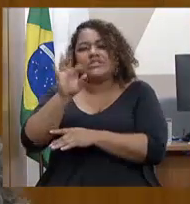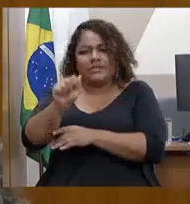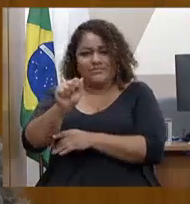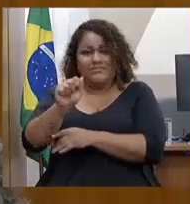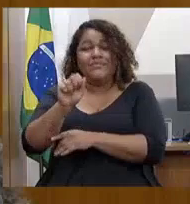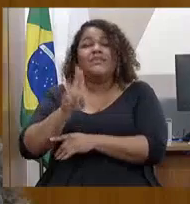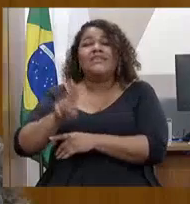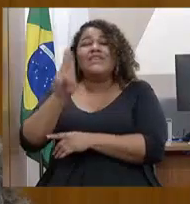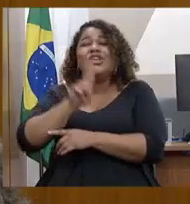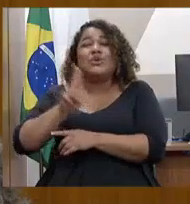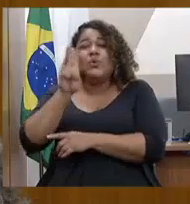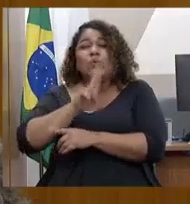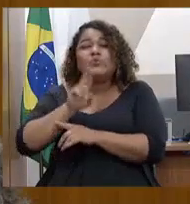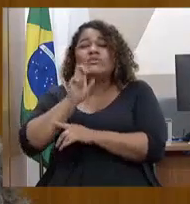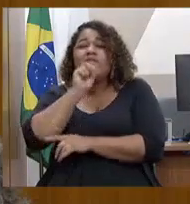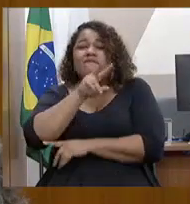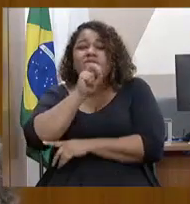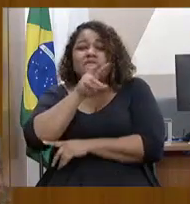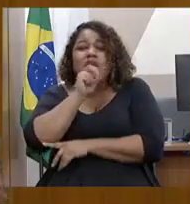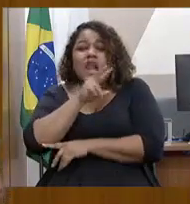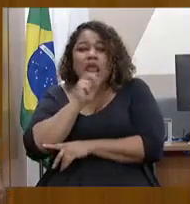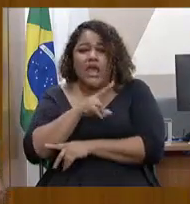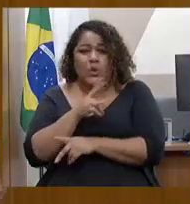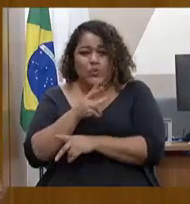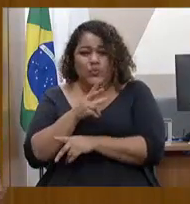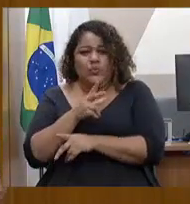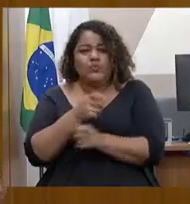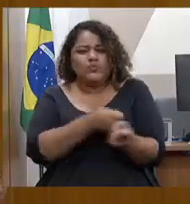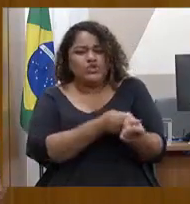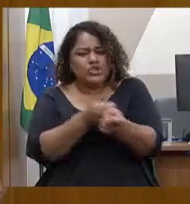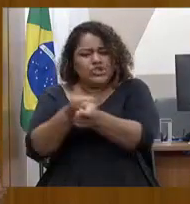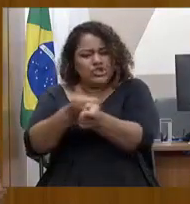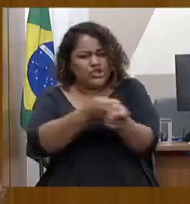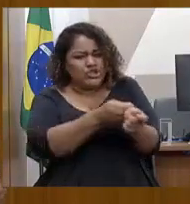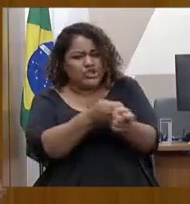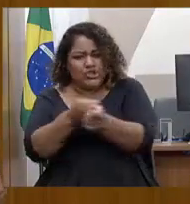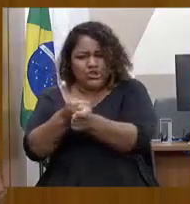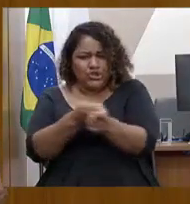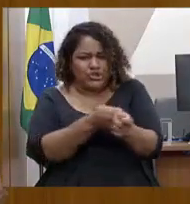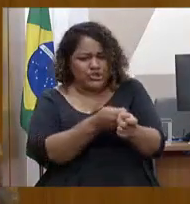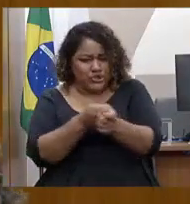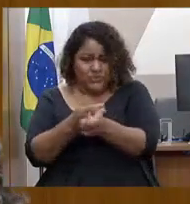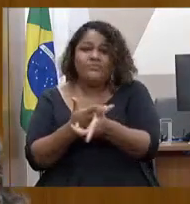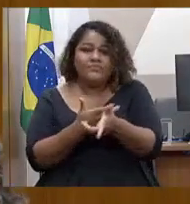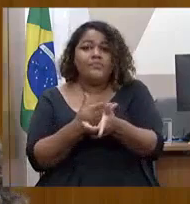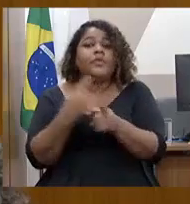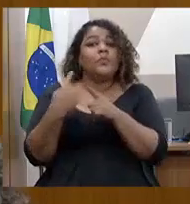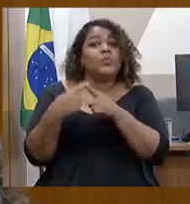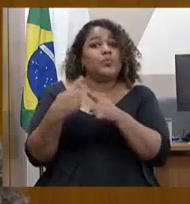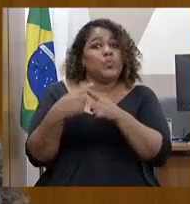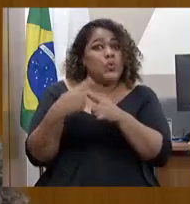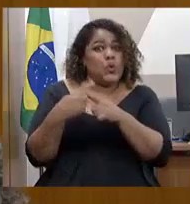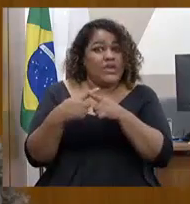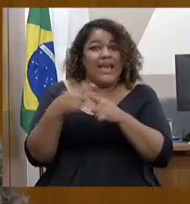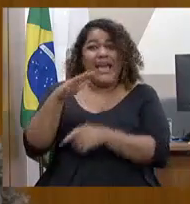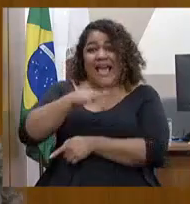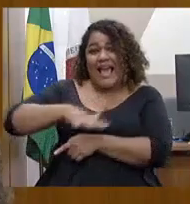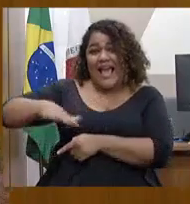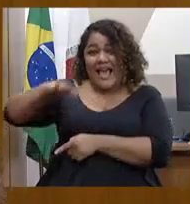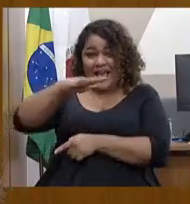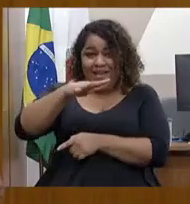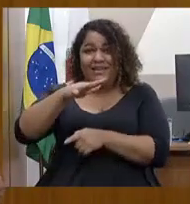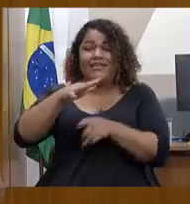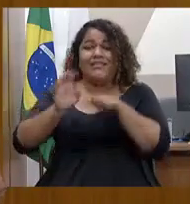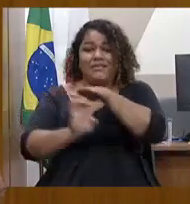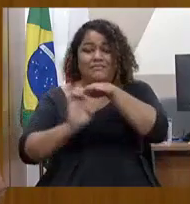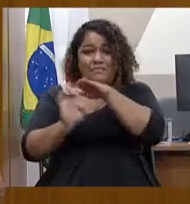na fala da Márcia porque o setor da mineração se a gente for listrado Então os crimes que é